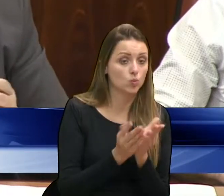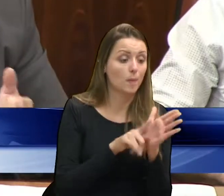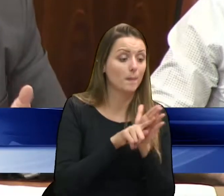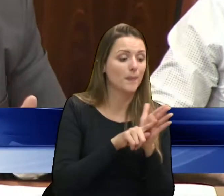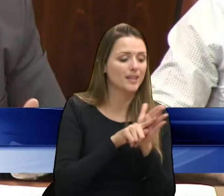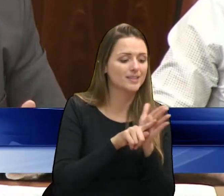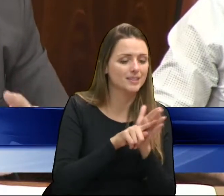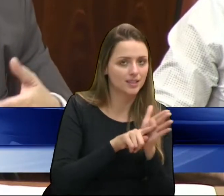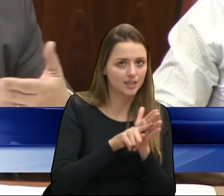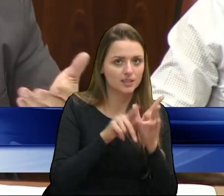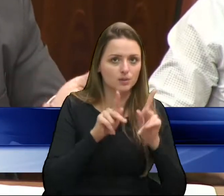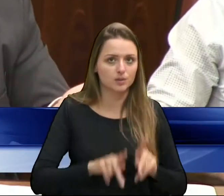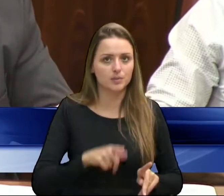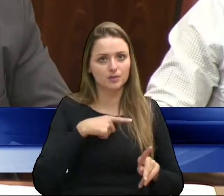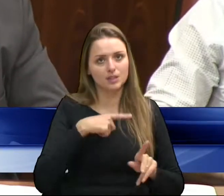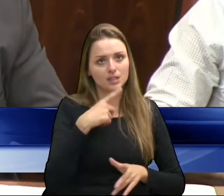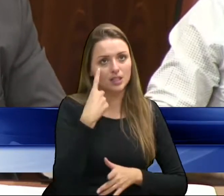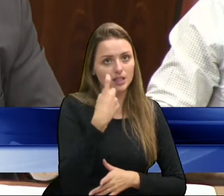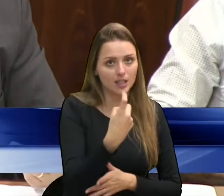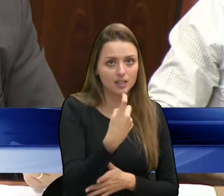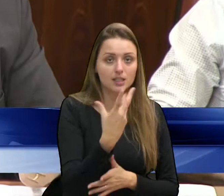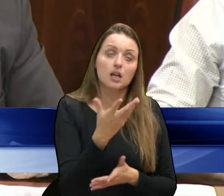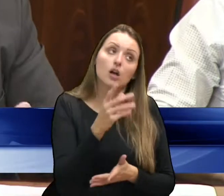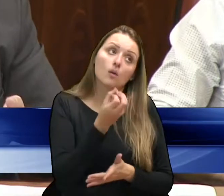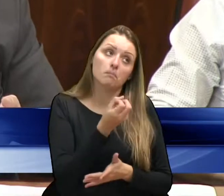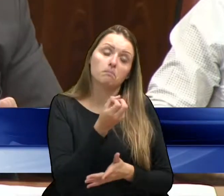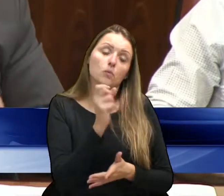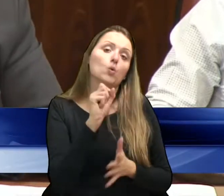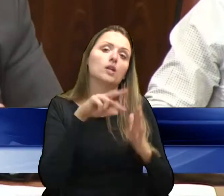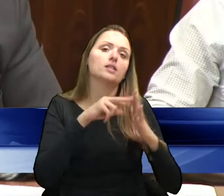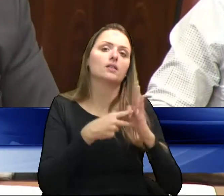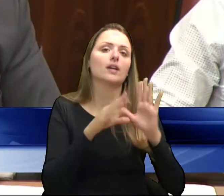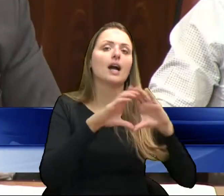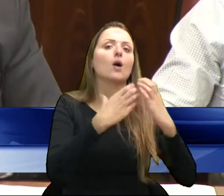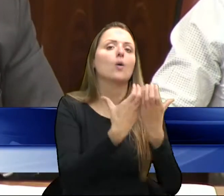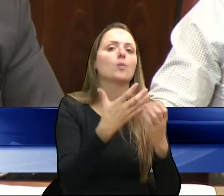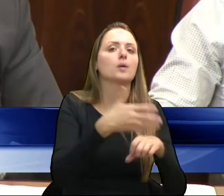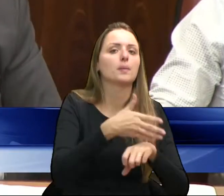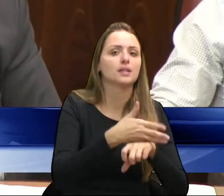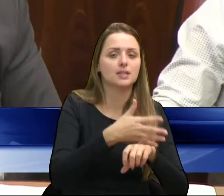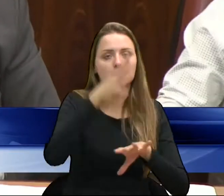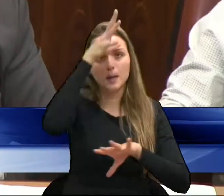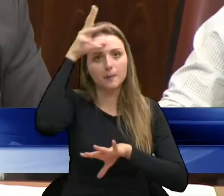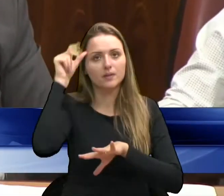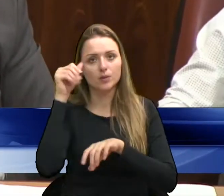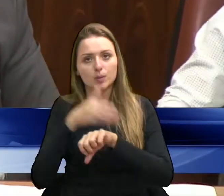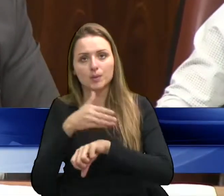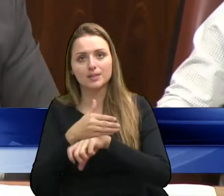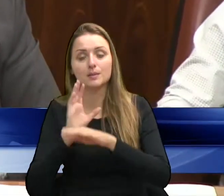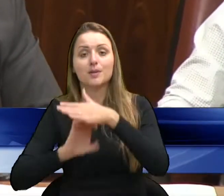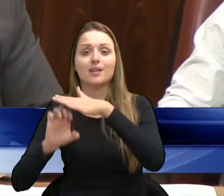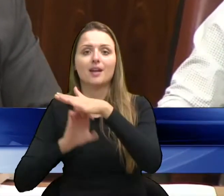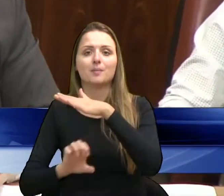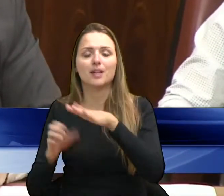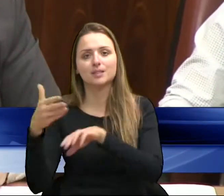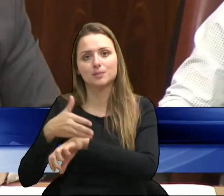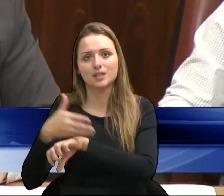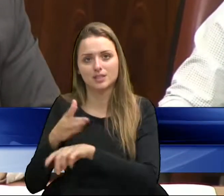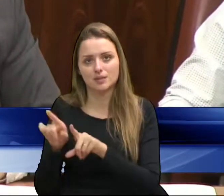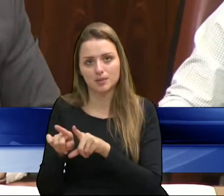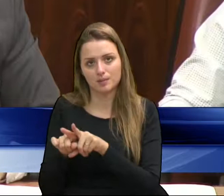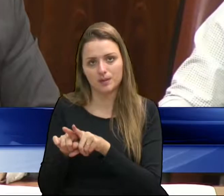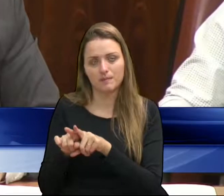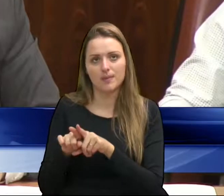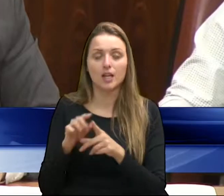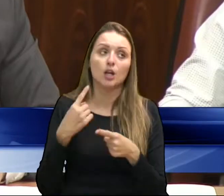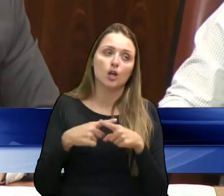entre os interessados, que seria aquela comunidade, né, o município e os operadores. Né, porque muitas vezes se